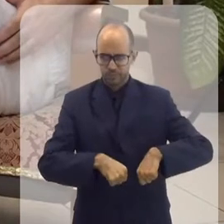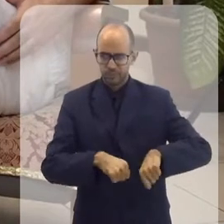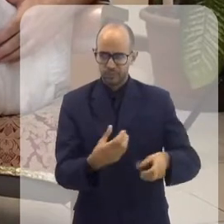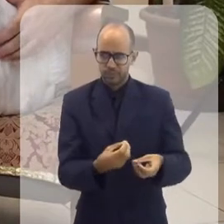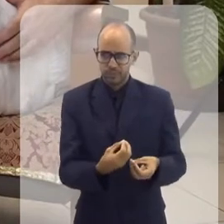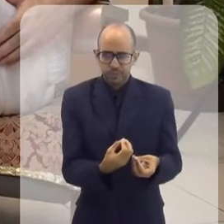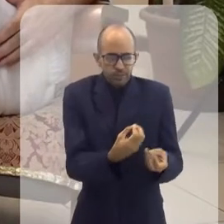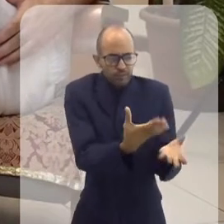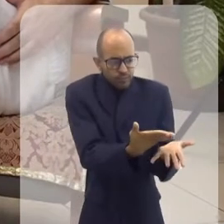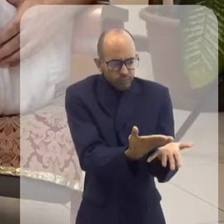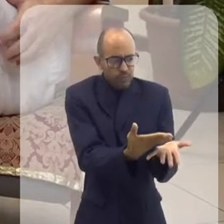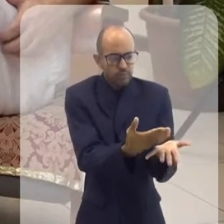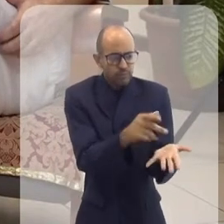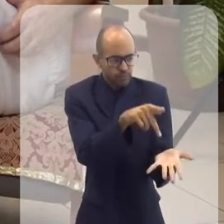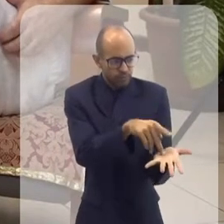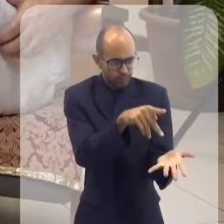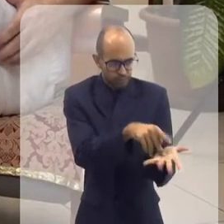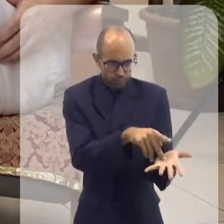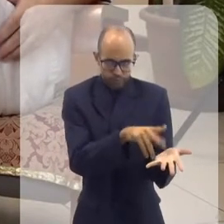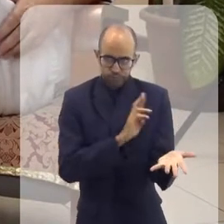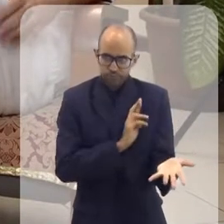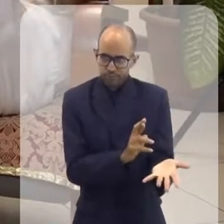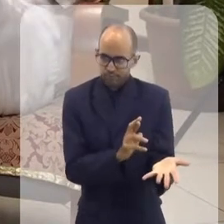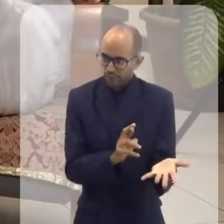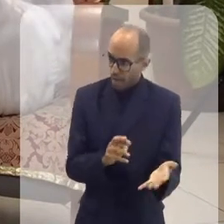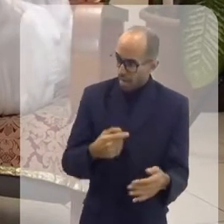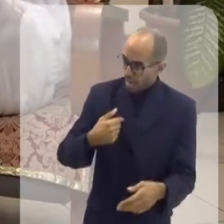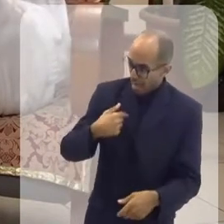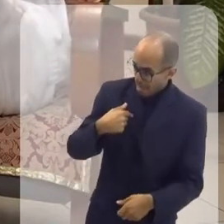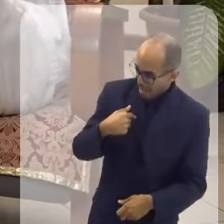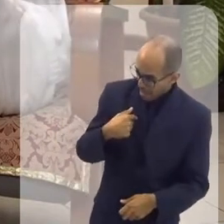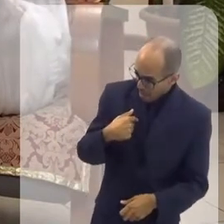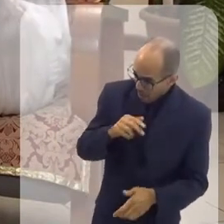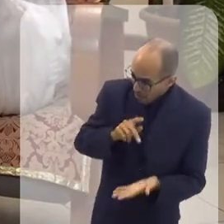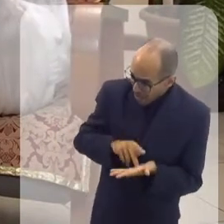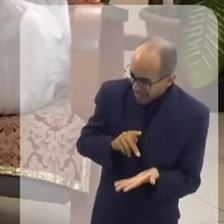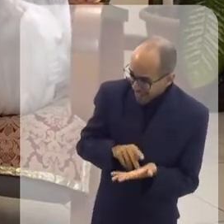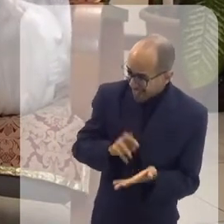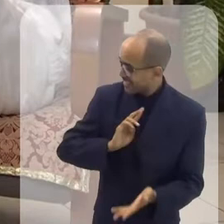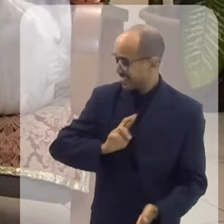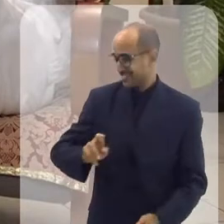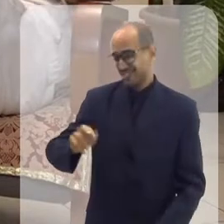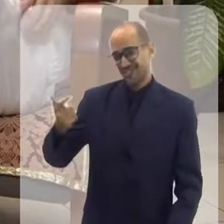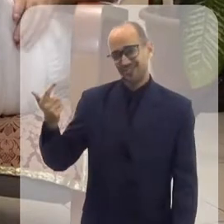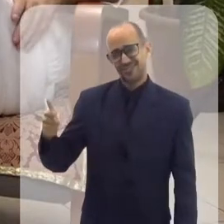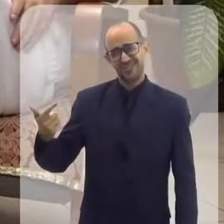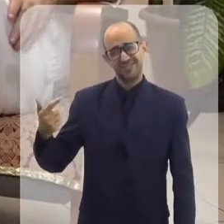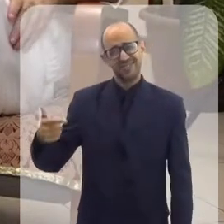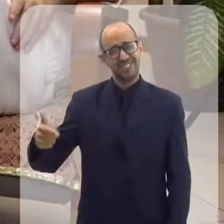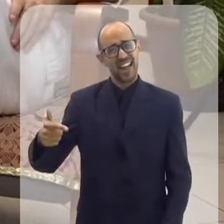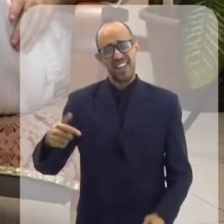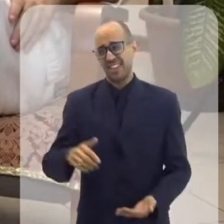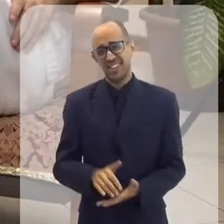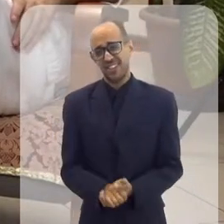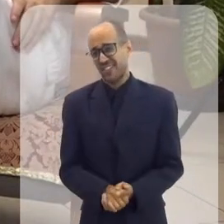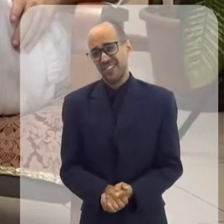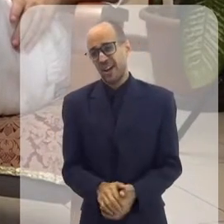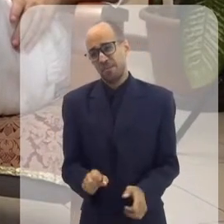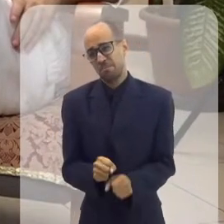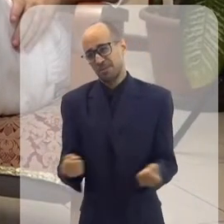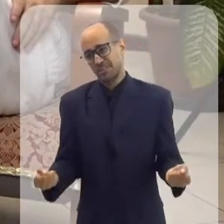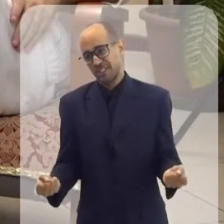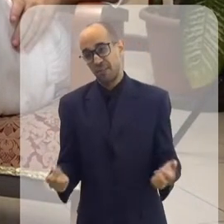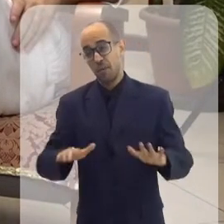de levar a verdade da religião nos aqui sou eu plantei oleosidade da religião eu tô longe